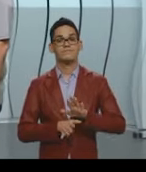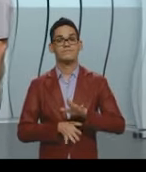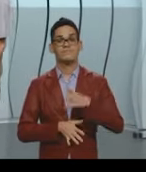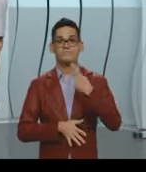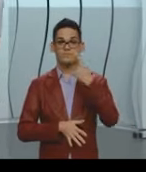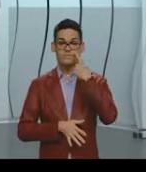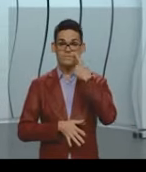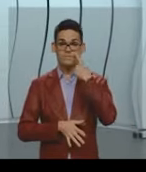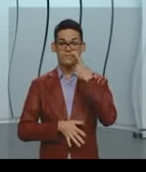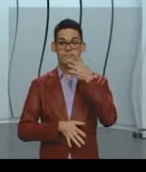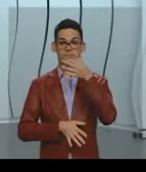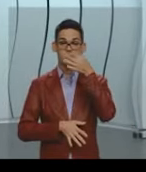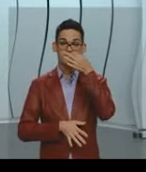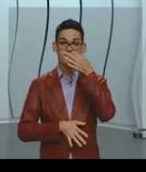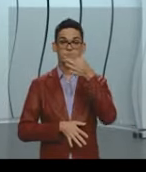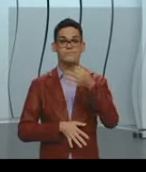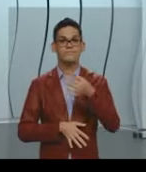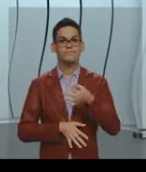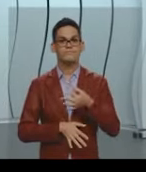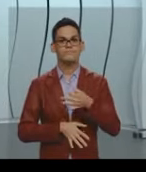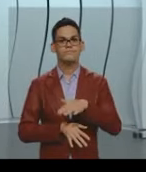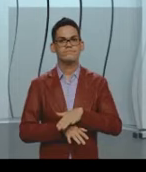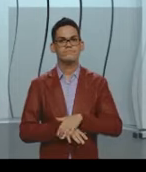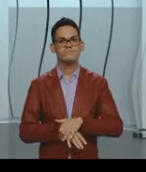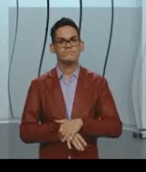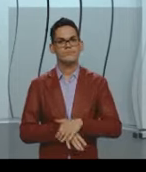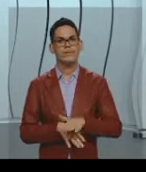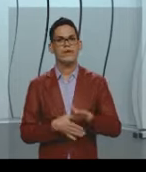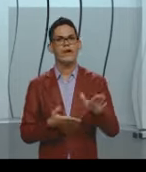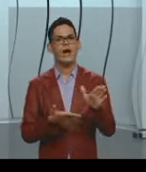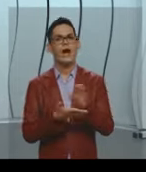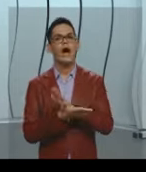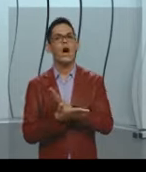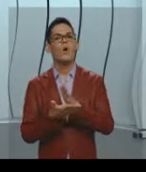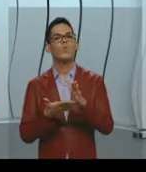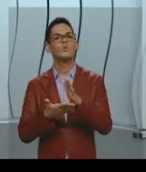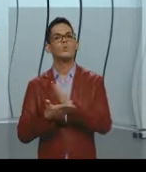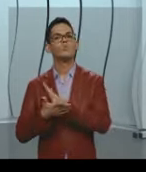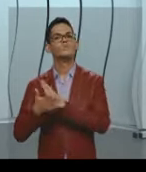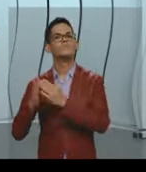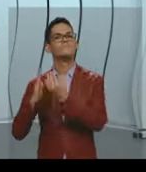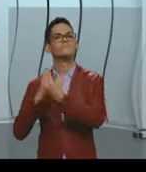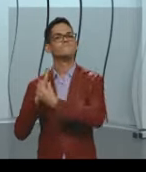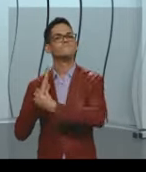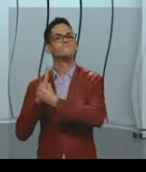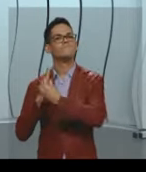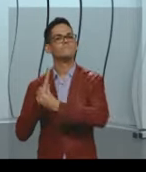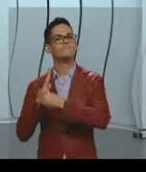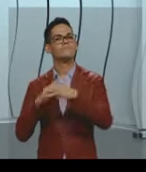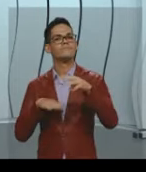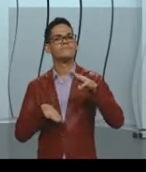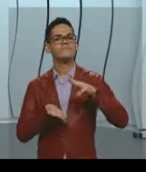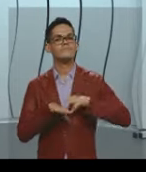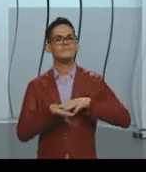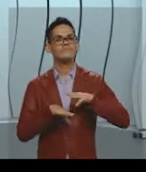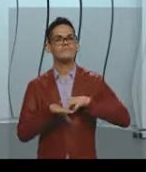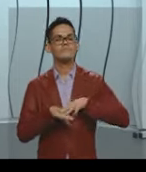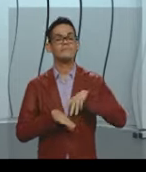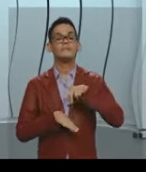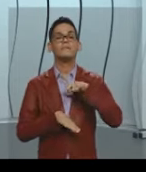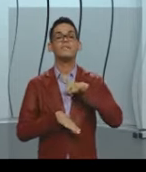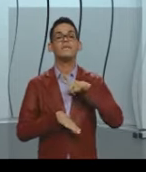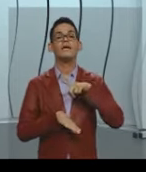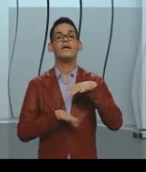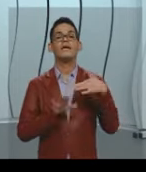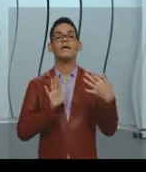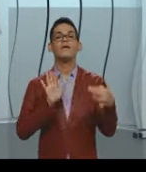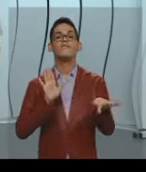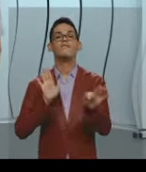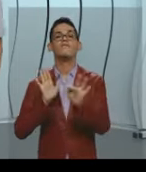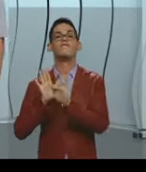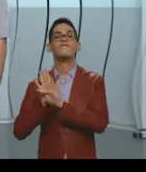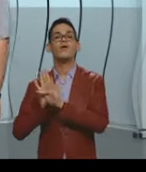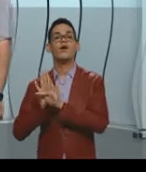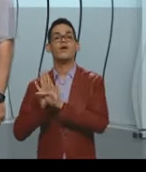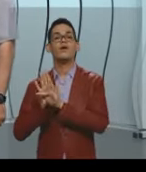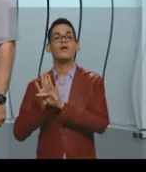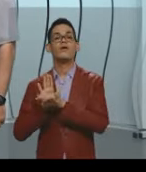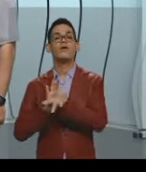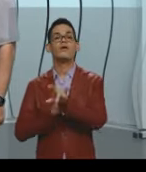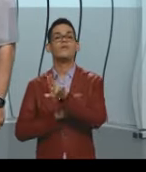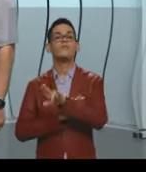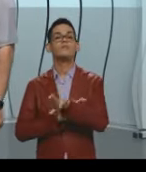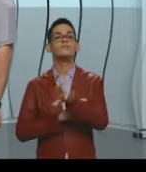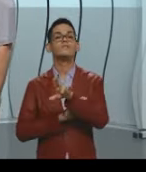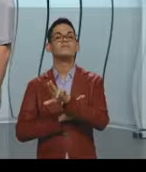Observação, né? Alguns livros de matemática você vai encontrar a fórmula da média ponderada usando sigma,